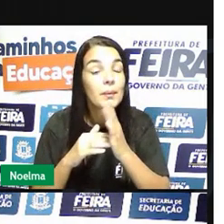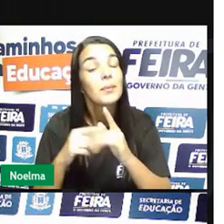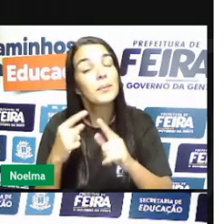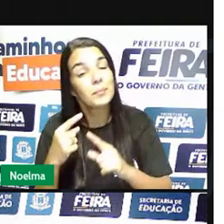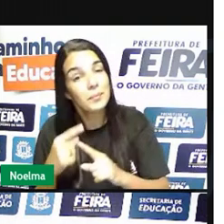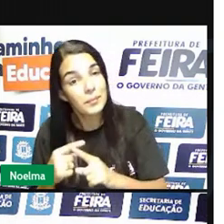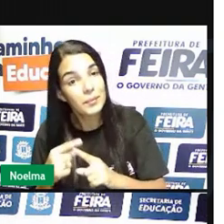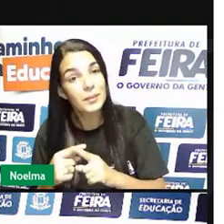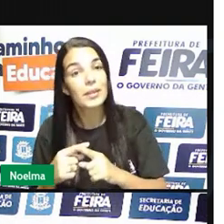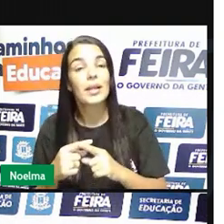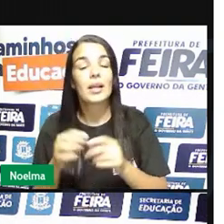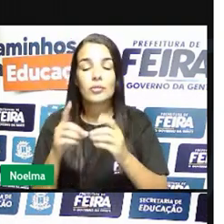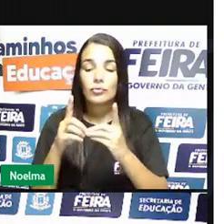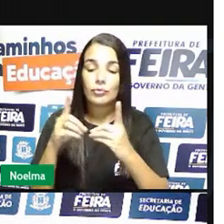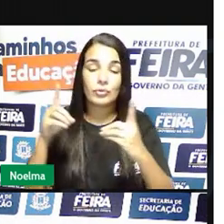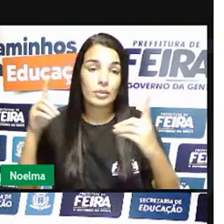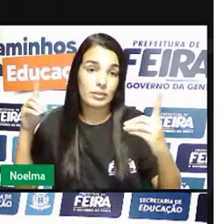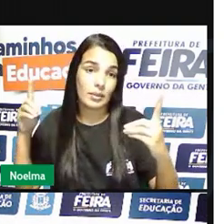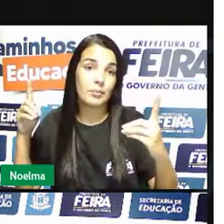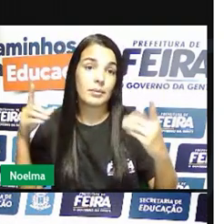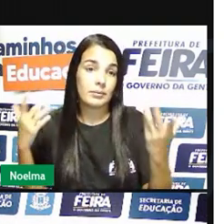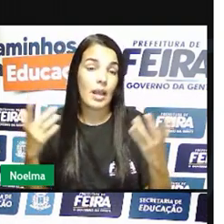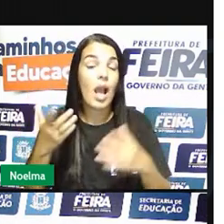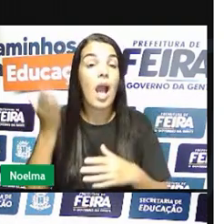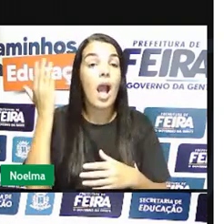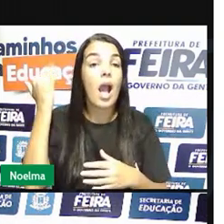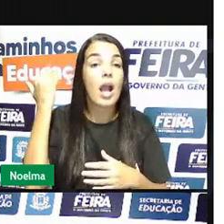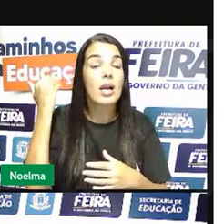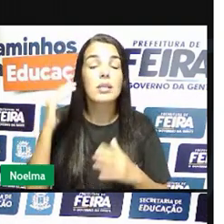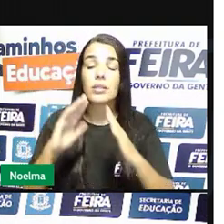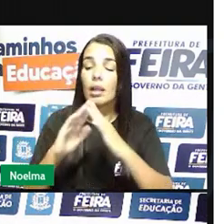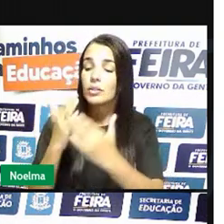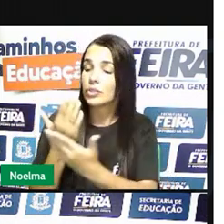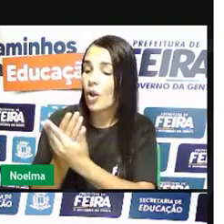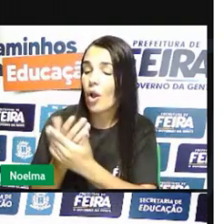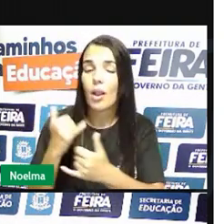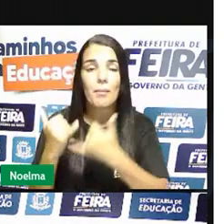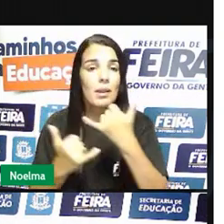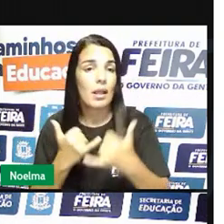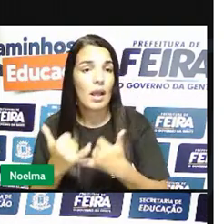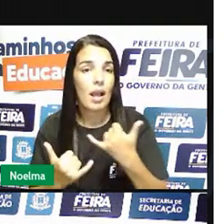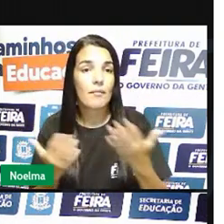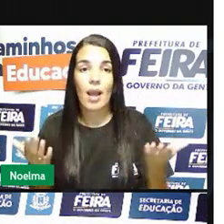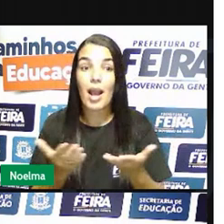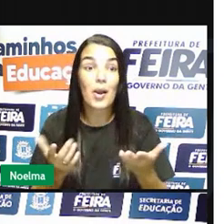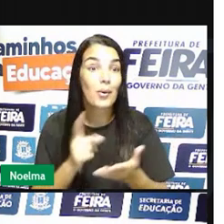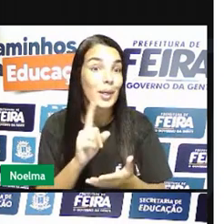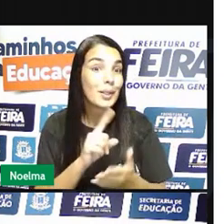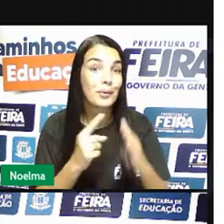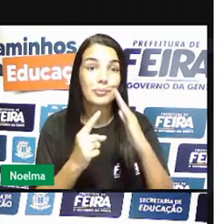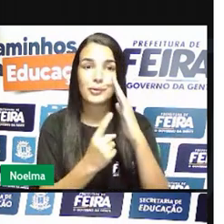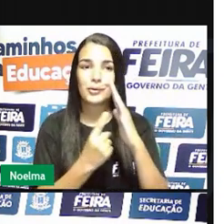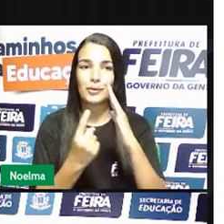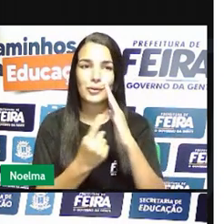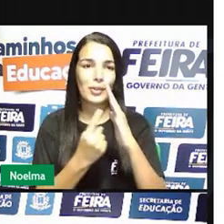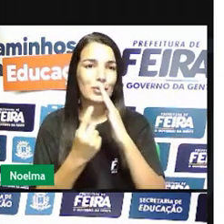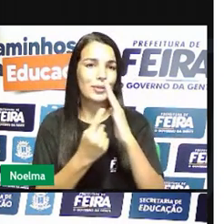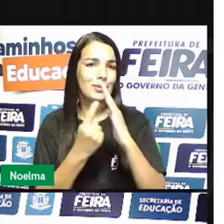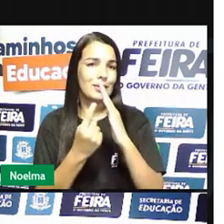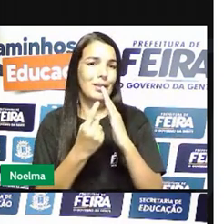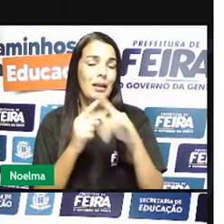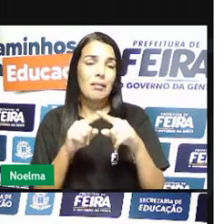quê? Por conta do distanciamento social. Antes elas interagiam na escola e agora era impossível